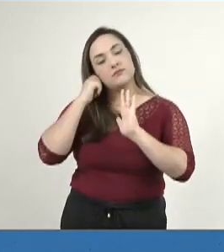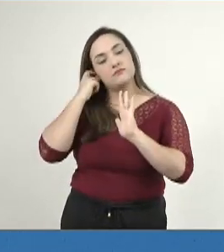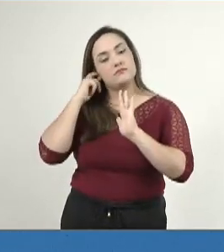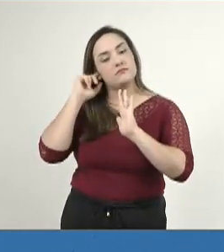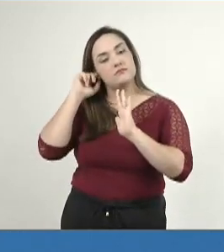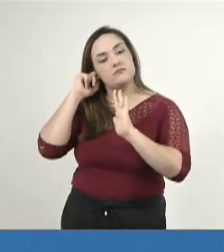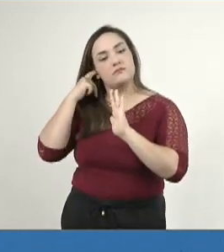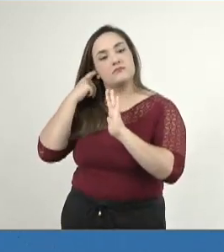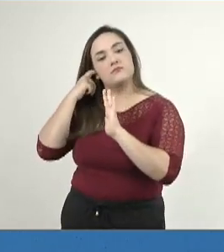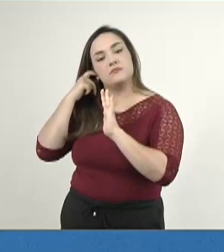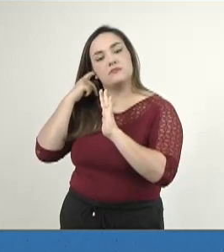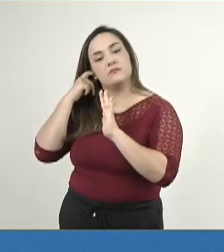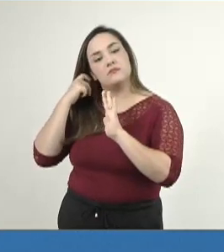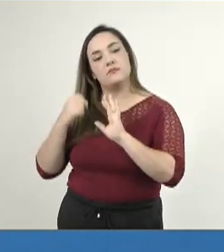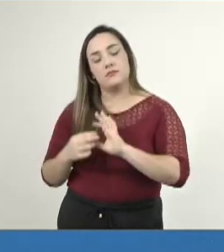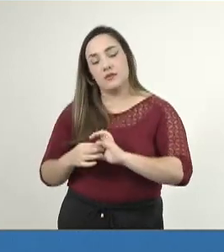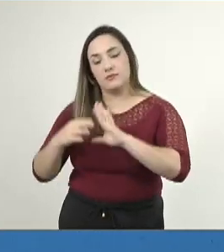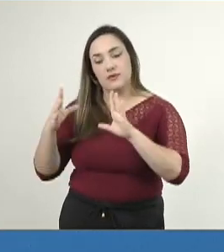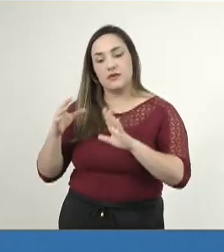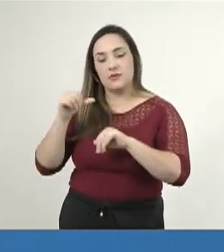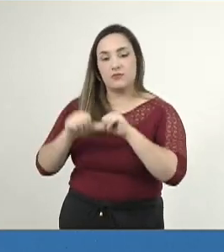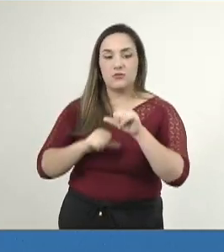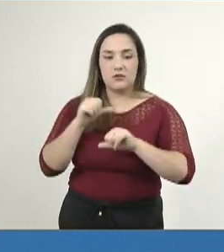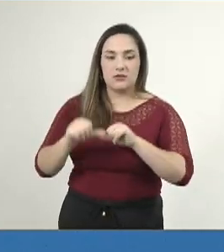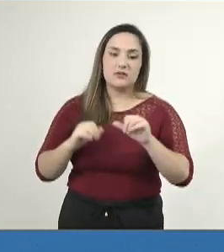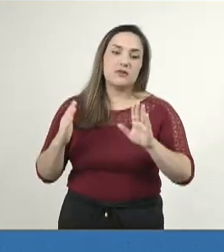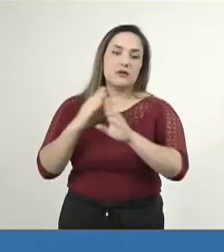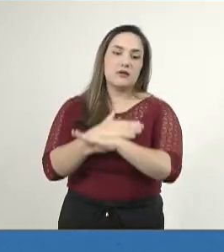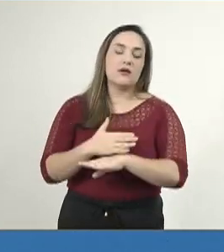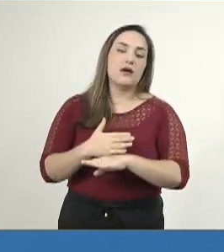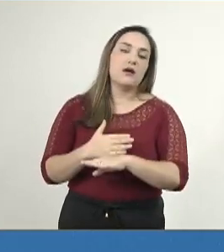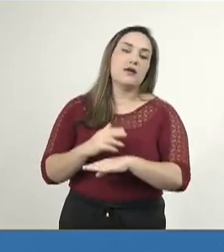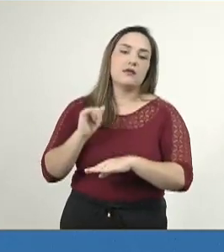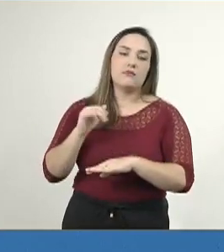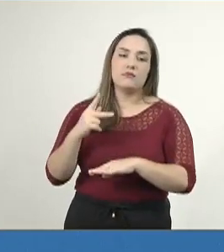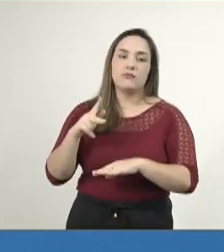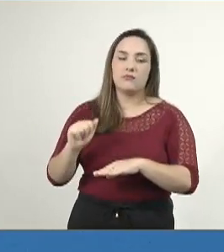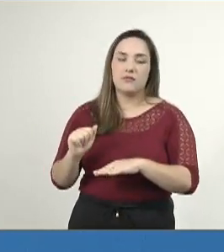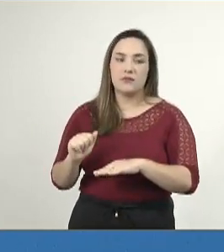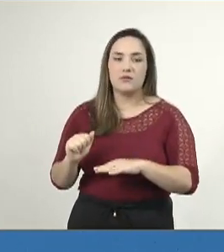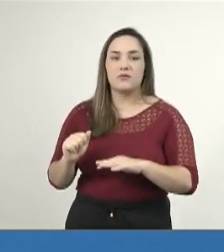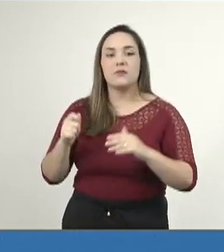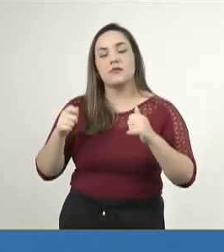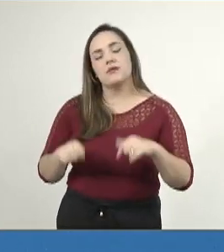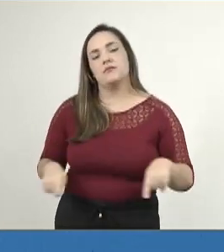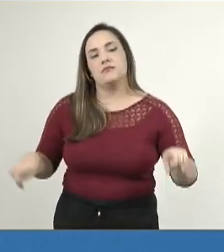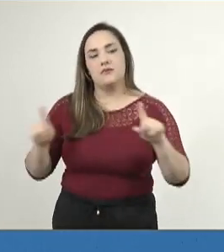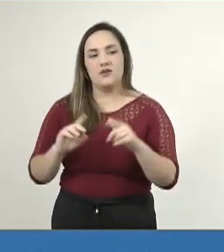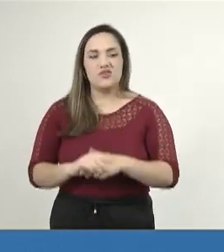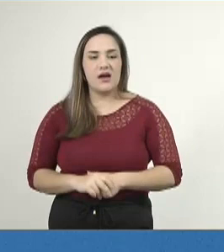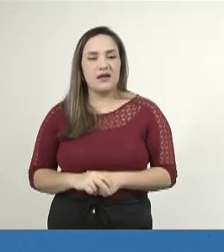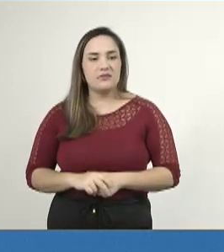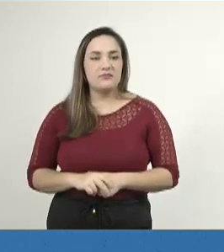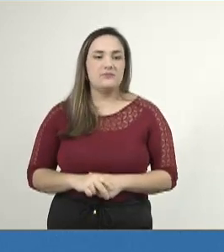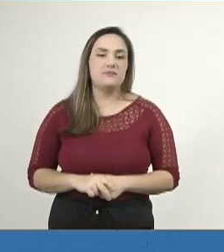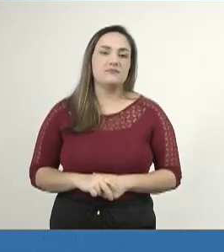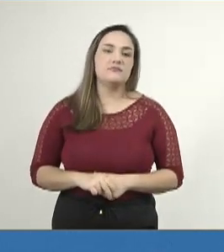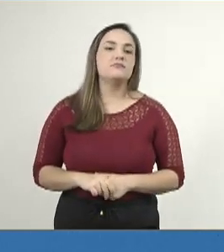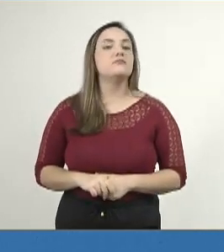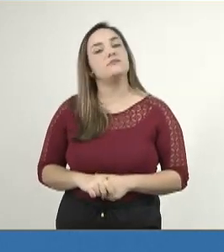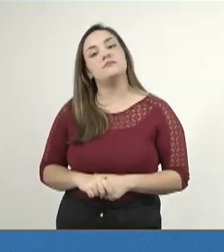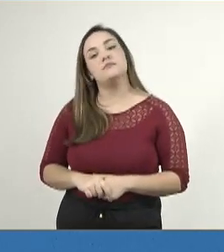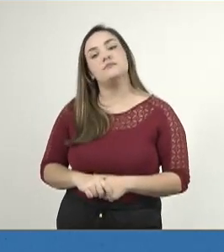procedimento, permitindo que a transferência seja realizada sem a necessidade de pagamento antecipado do imposto. A inovação que se